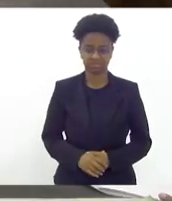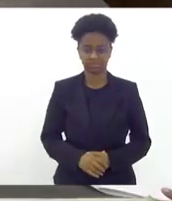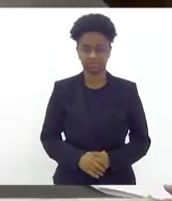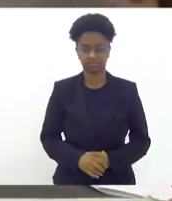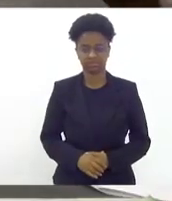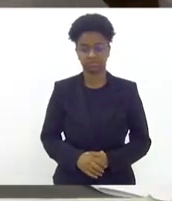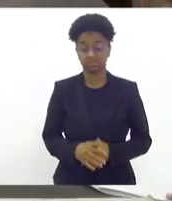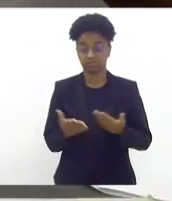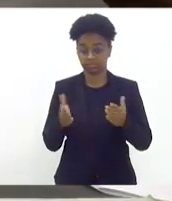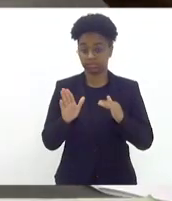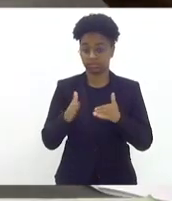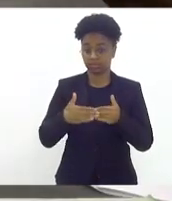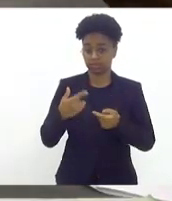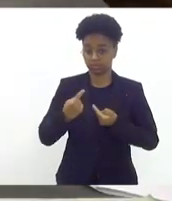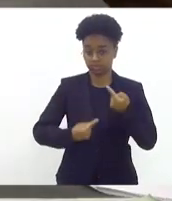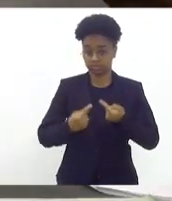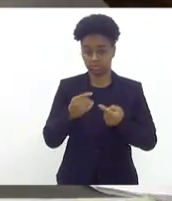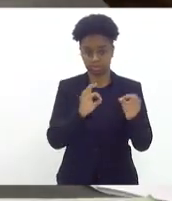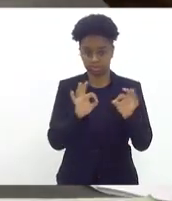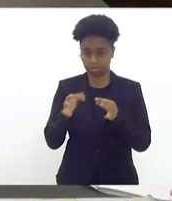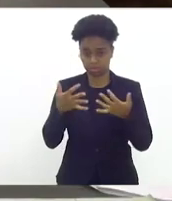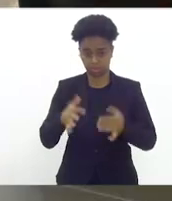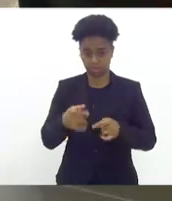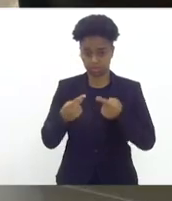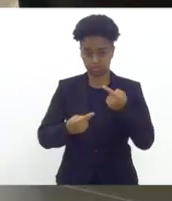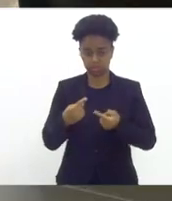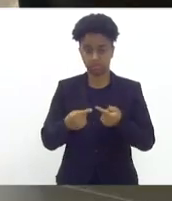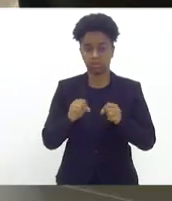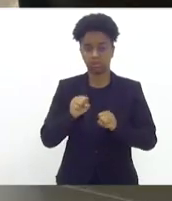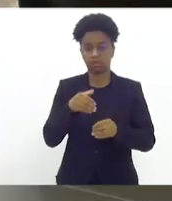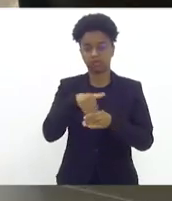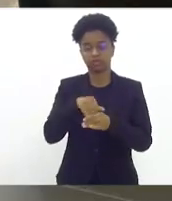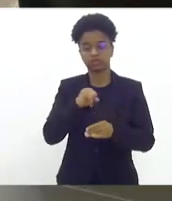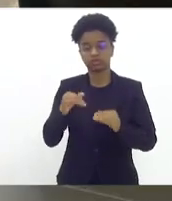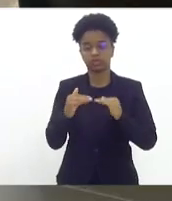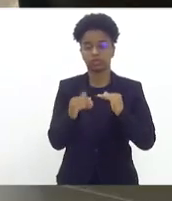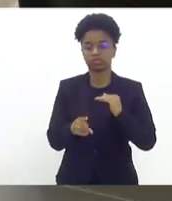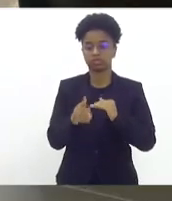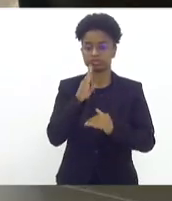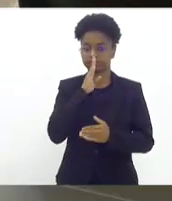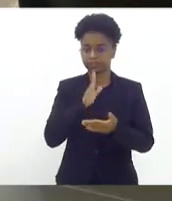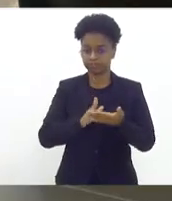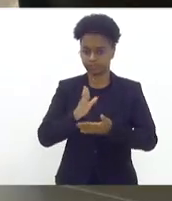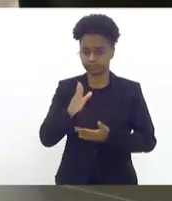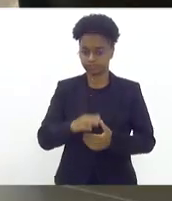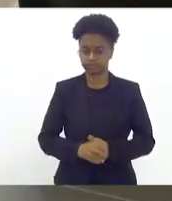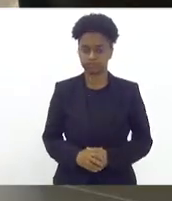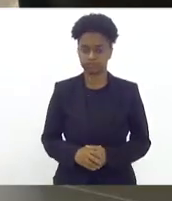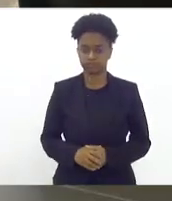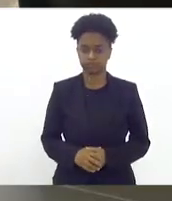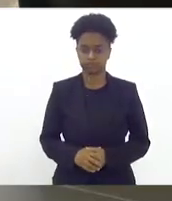Então... Encerrada a discussão, não havendo quem queira discutir, em votação, os senhores que aprovam a permissão como estão, aprovado.